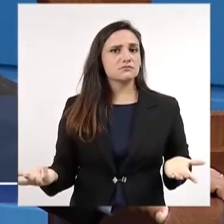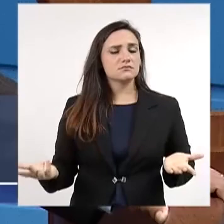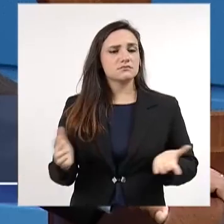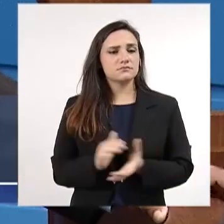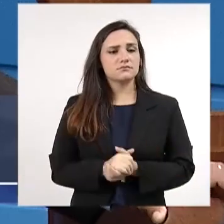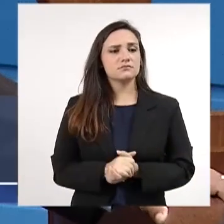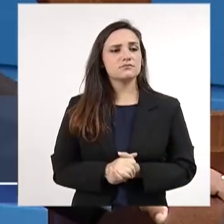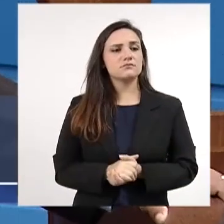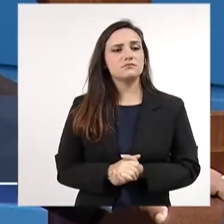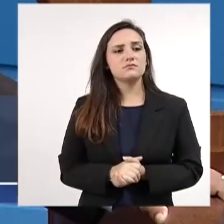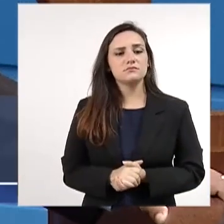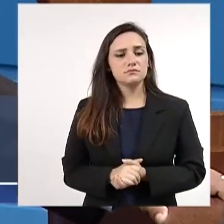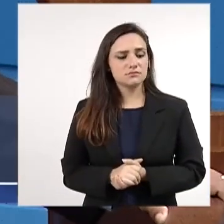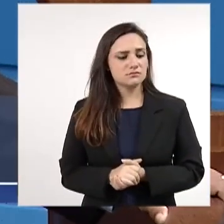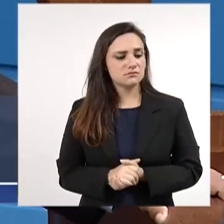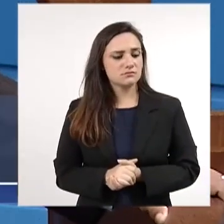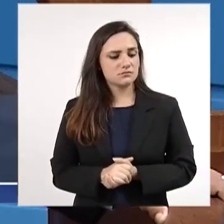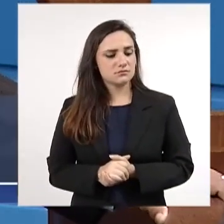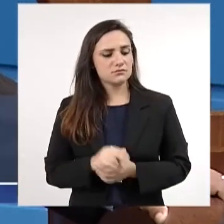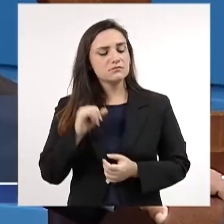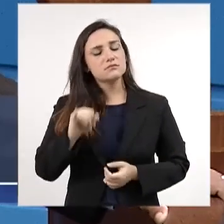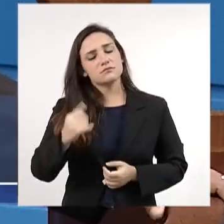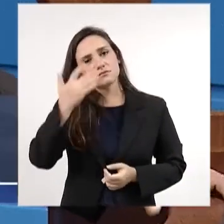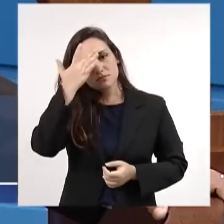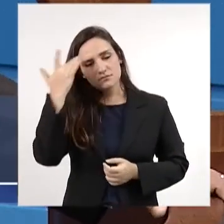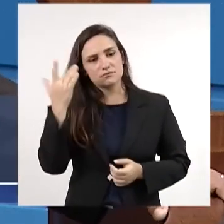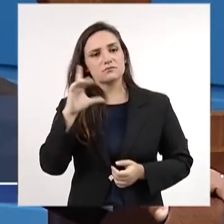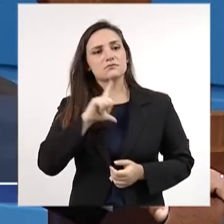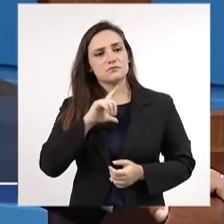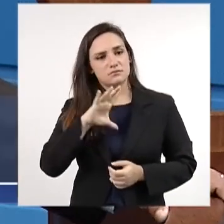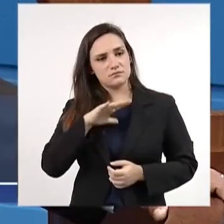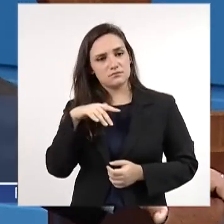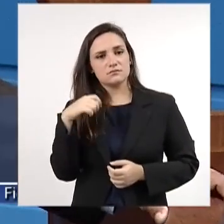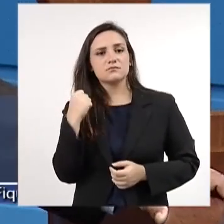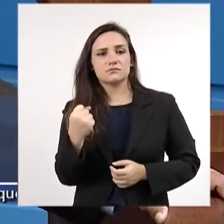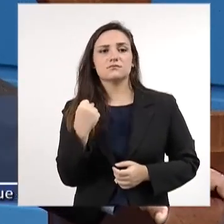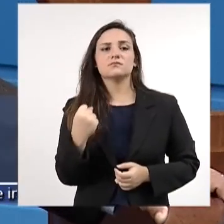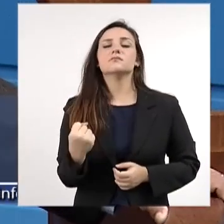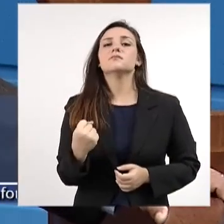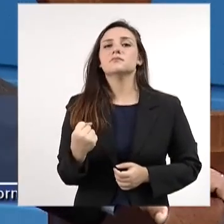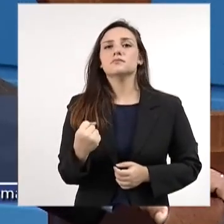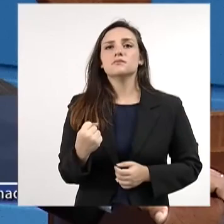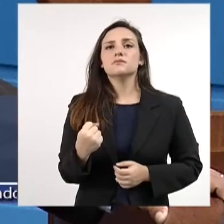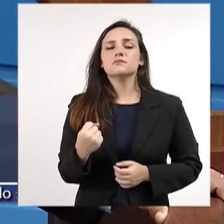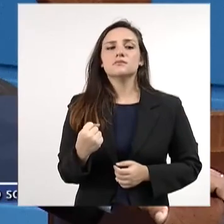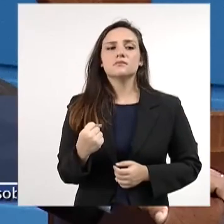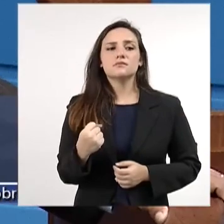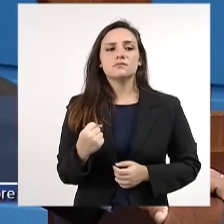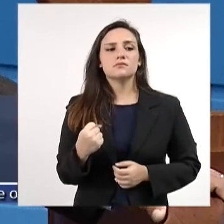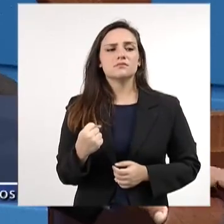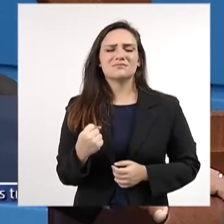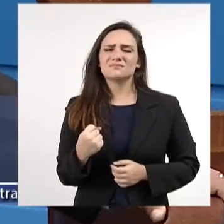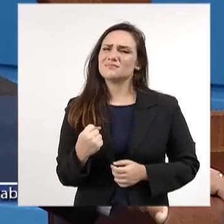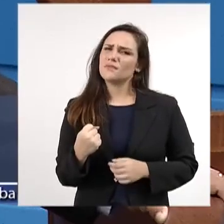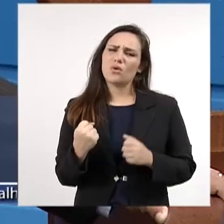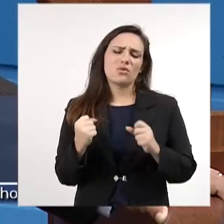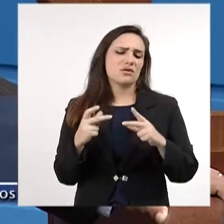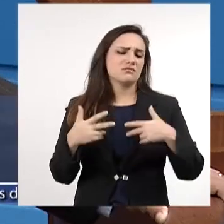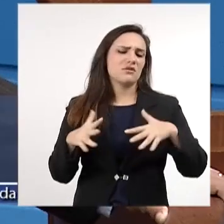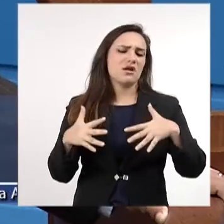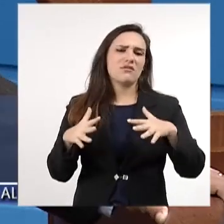tem coragem de investir, saber que vai compensar investir no nosso país, é melhor deixar do jeito como